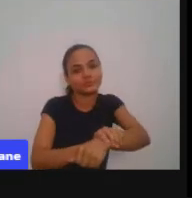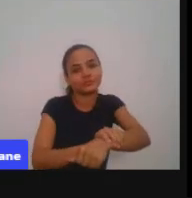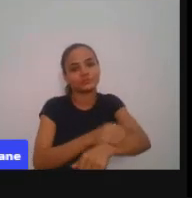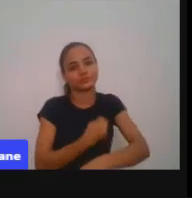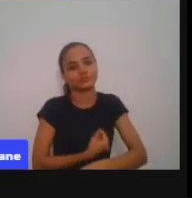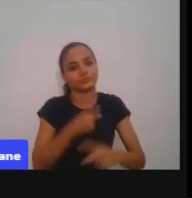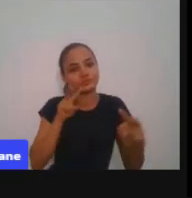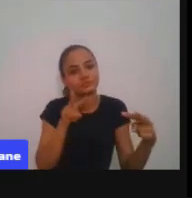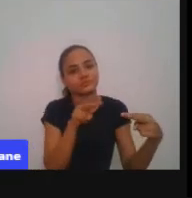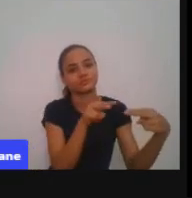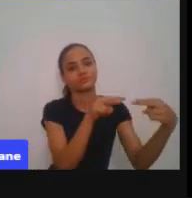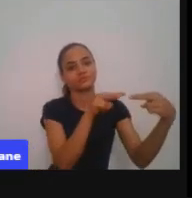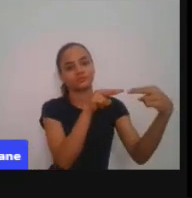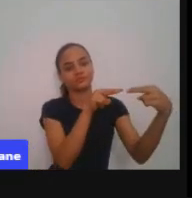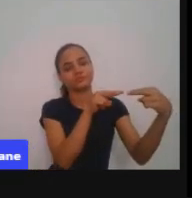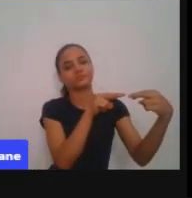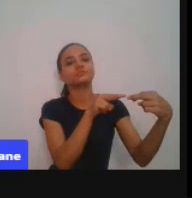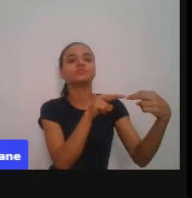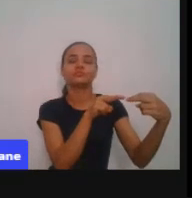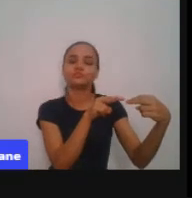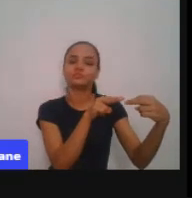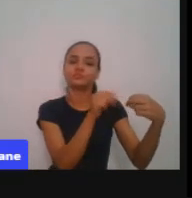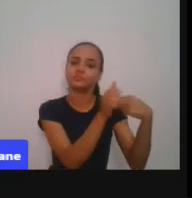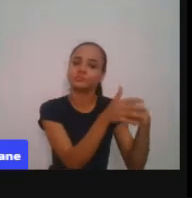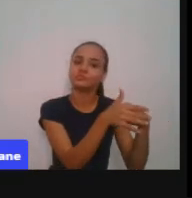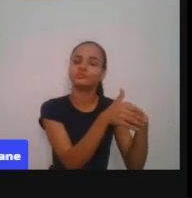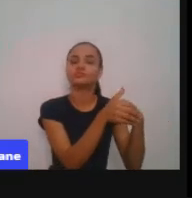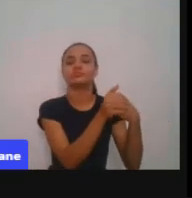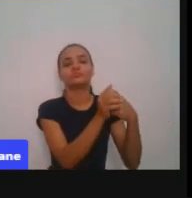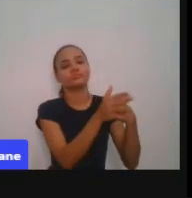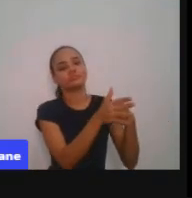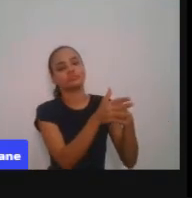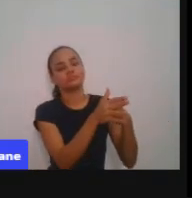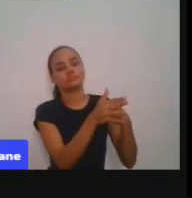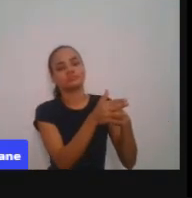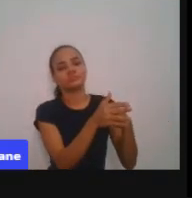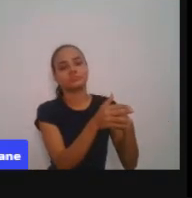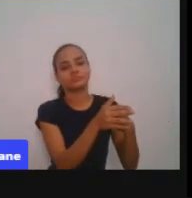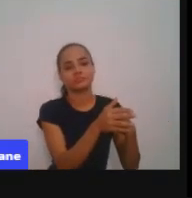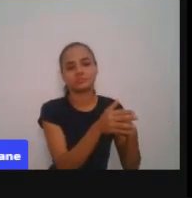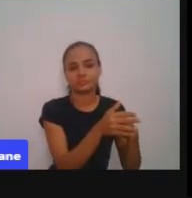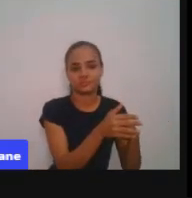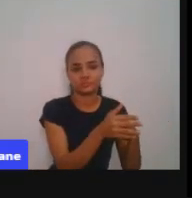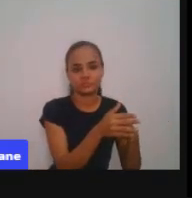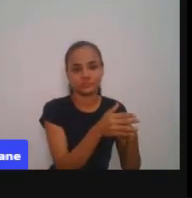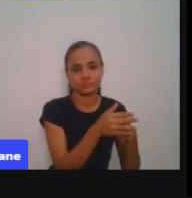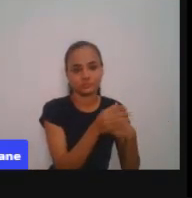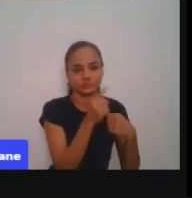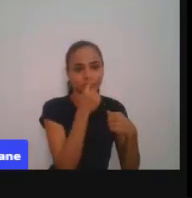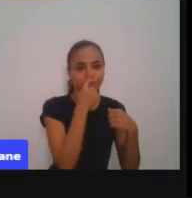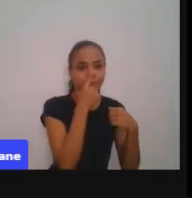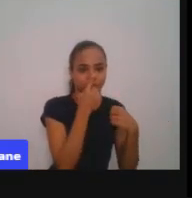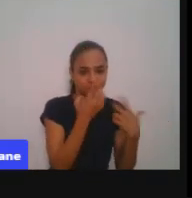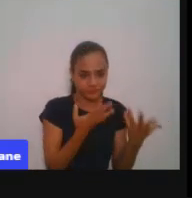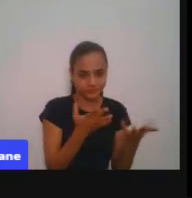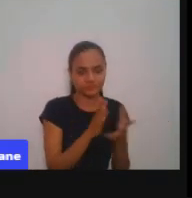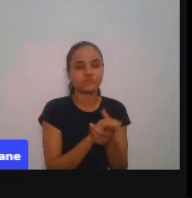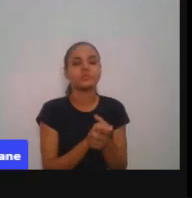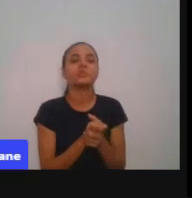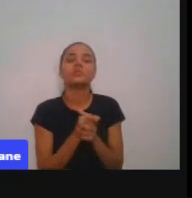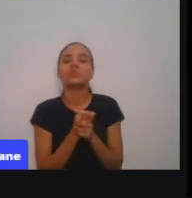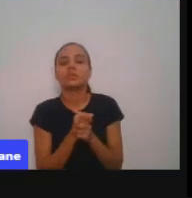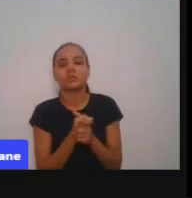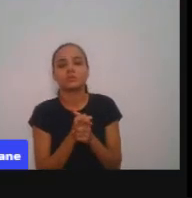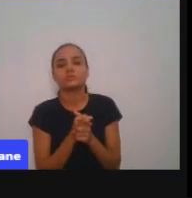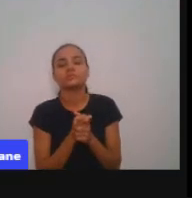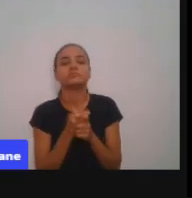olho no olho, o aconchegar essa criança no colo. Então, a gente precisa ter essa certeza. A gente vai trabalhar como a gente